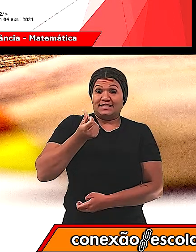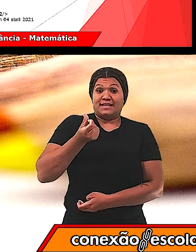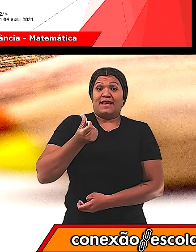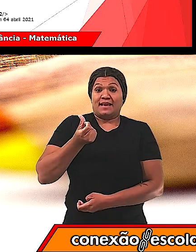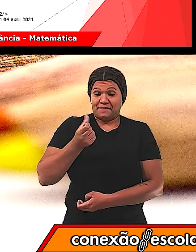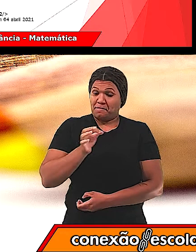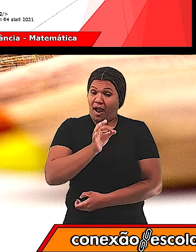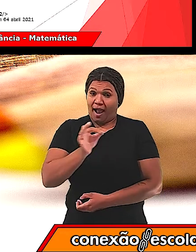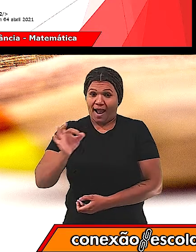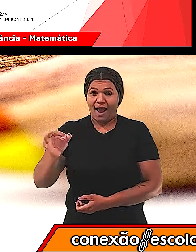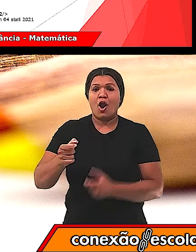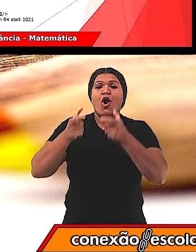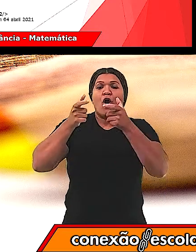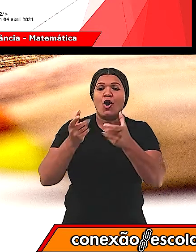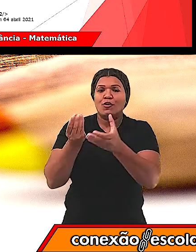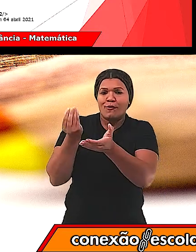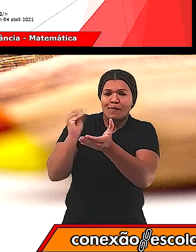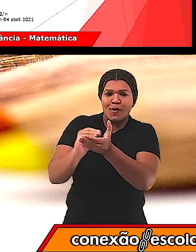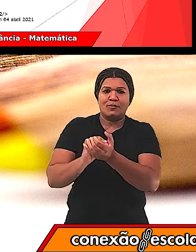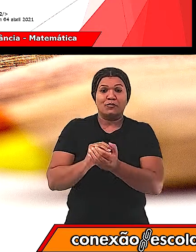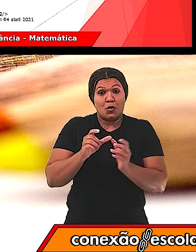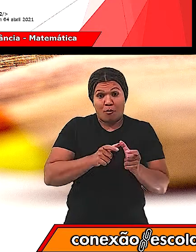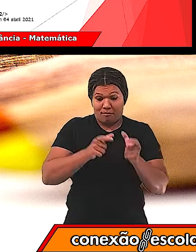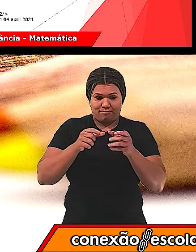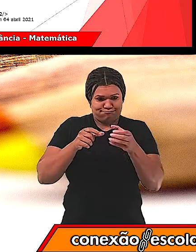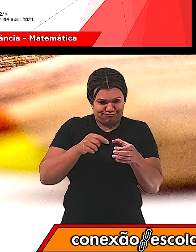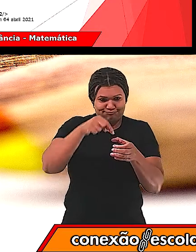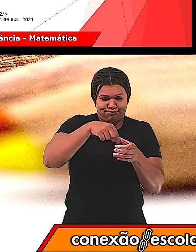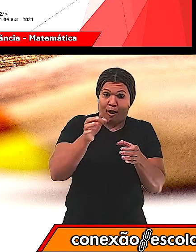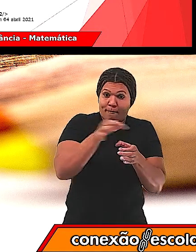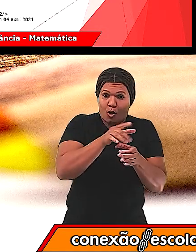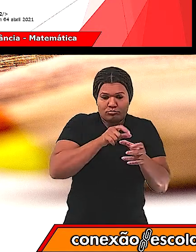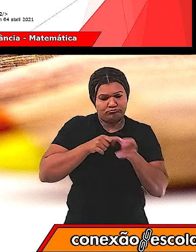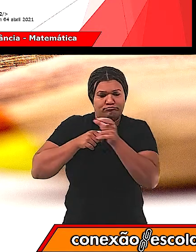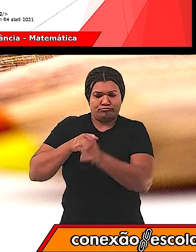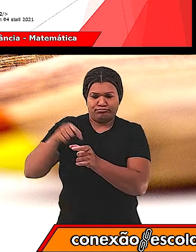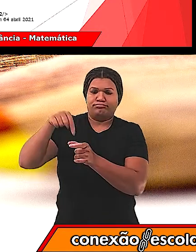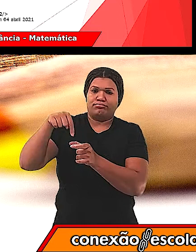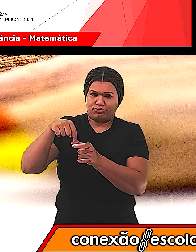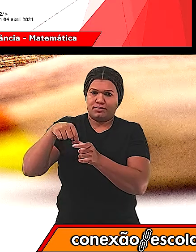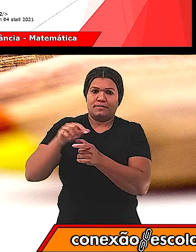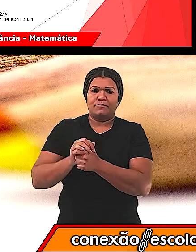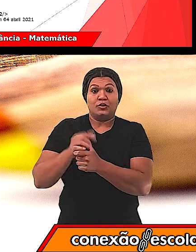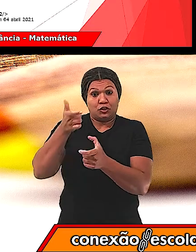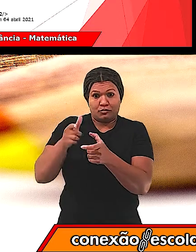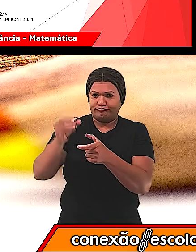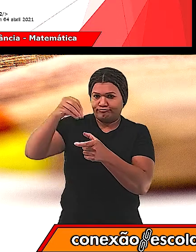6 bolinhas. Onde que nós vamos colocar? Do outro lado, porque é a soma. Vamos lá.